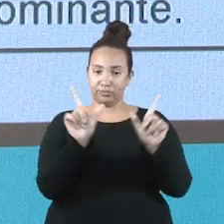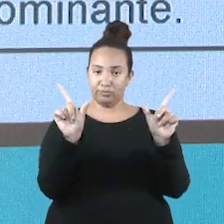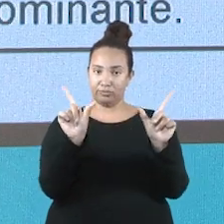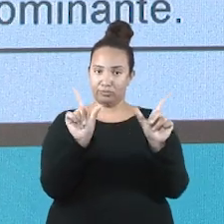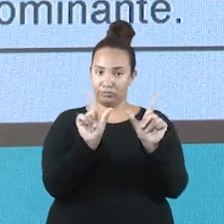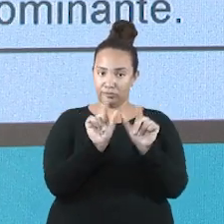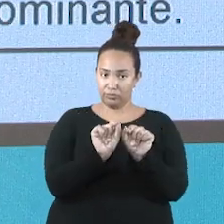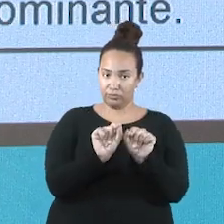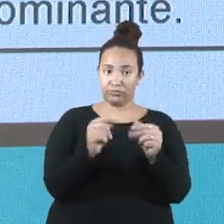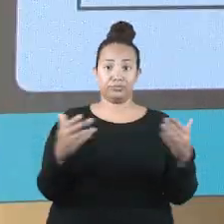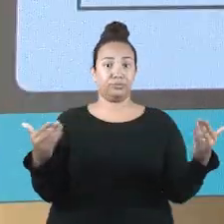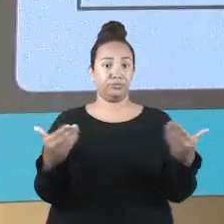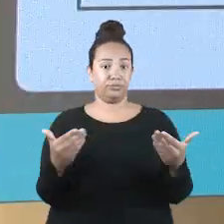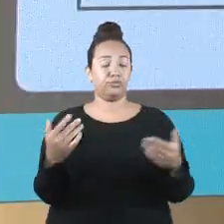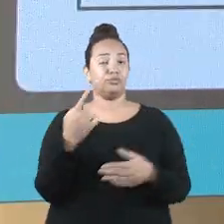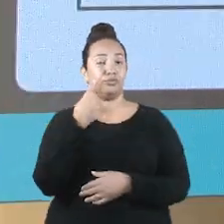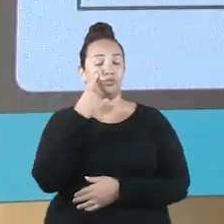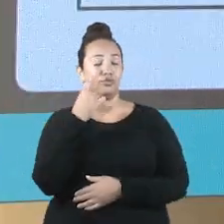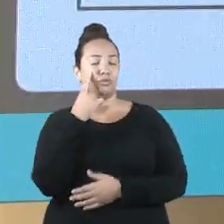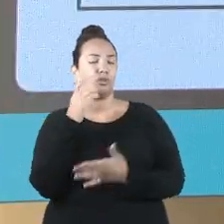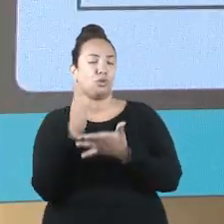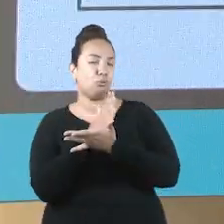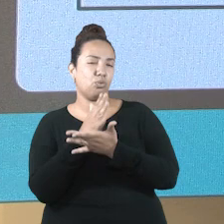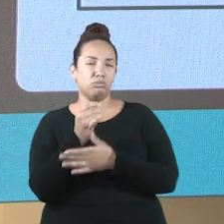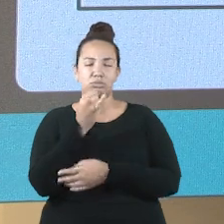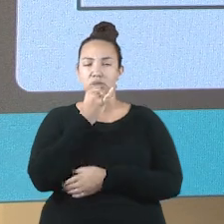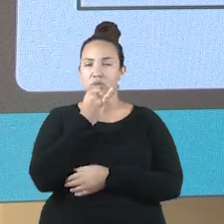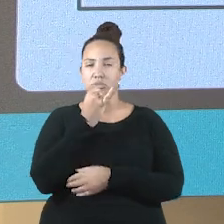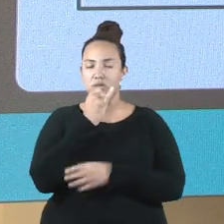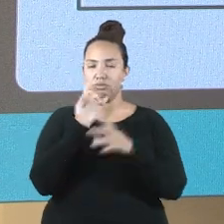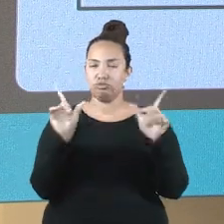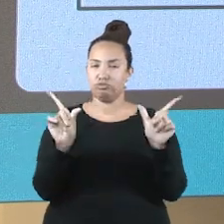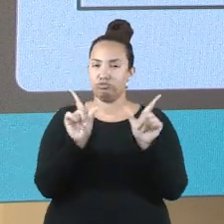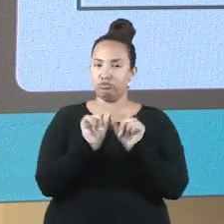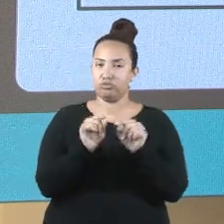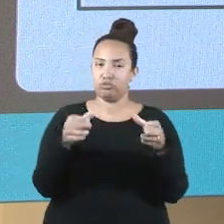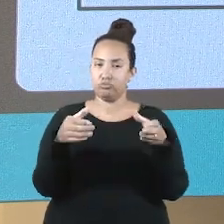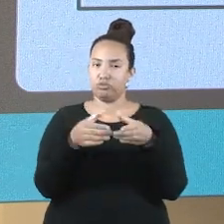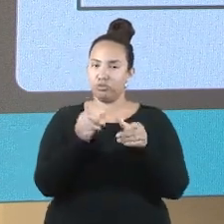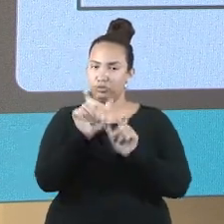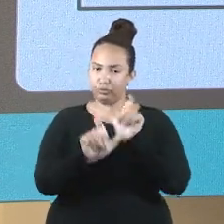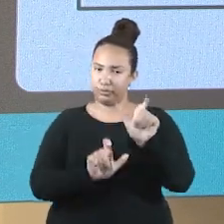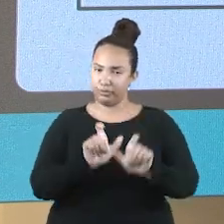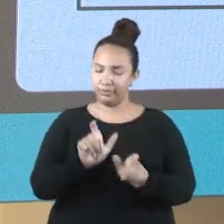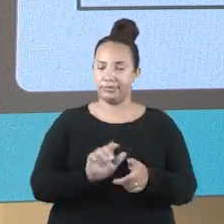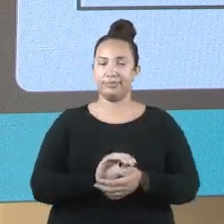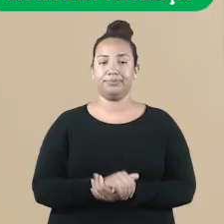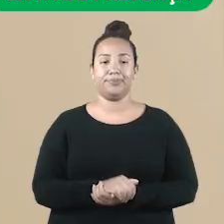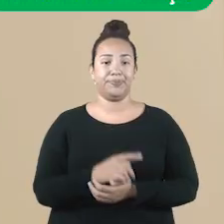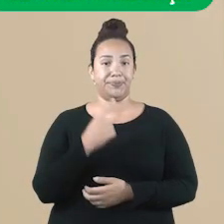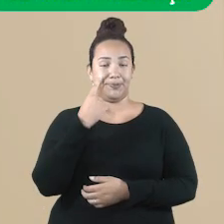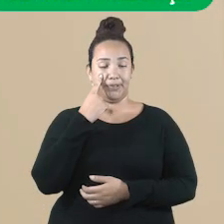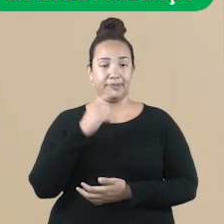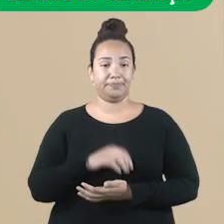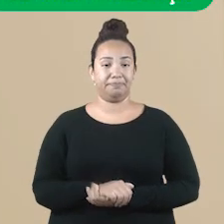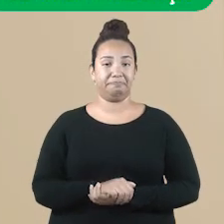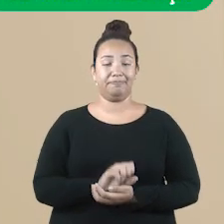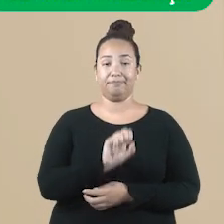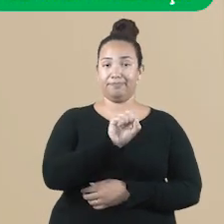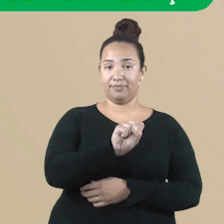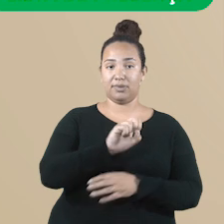forma abreviada. Agora, vamos ver alguns exemplos de abreviatura das classes das palavras.